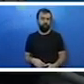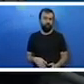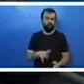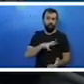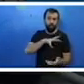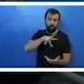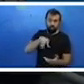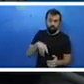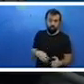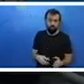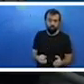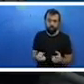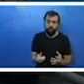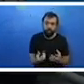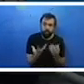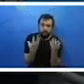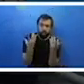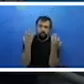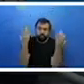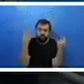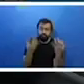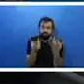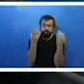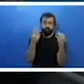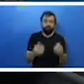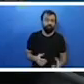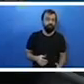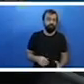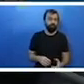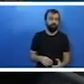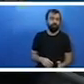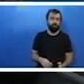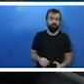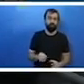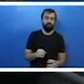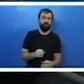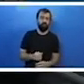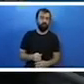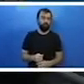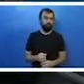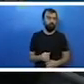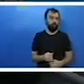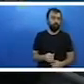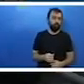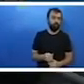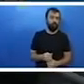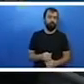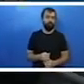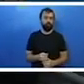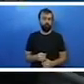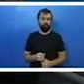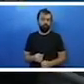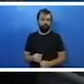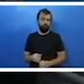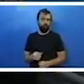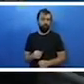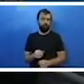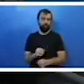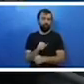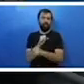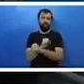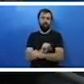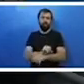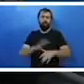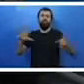mundo estava um fervilhão. Todo mundo queria se libertar dos seus opressores. Então, os